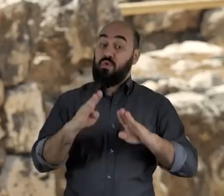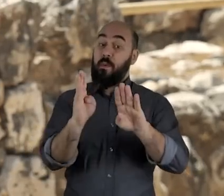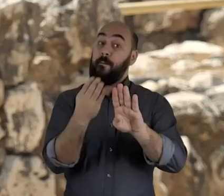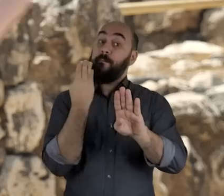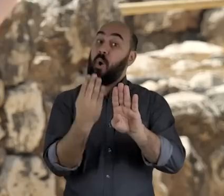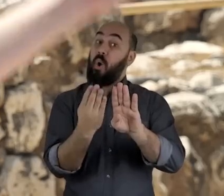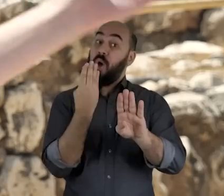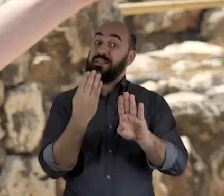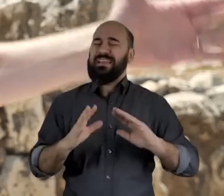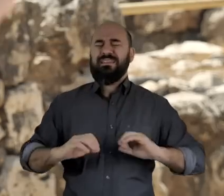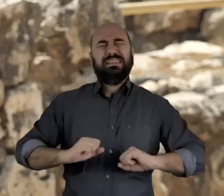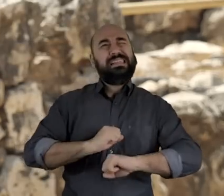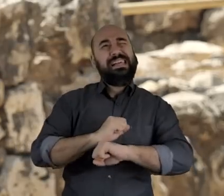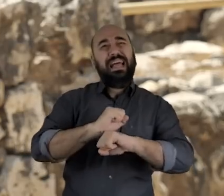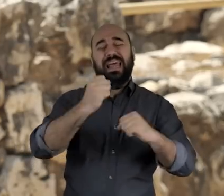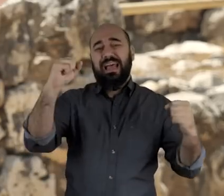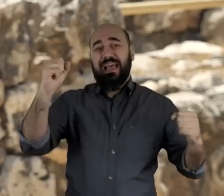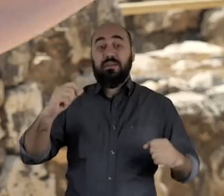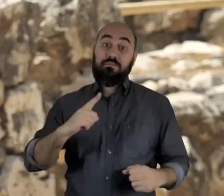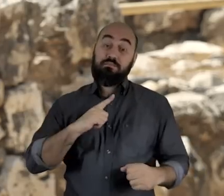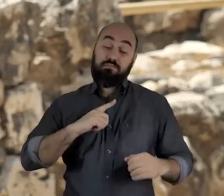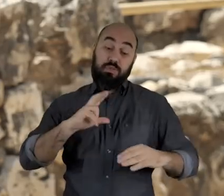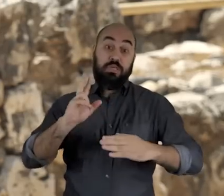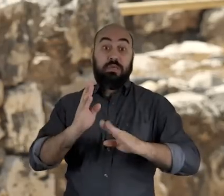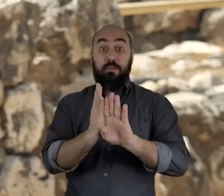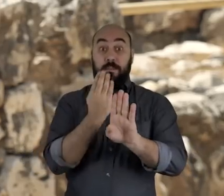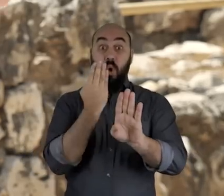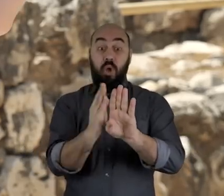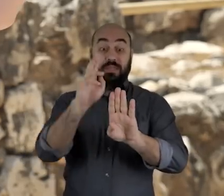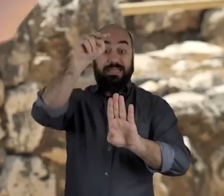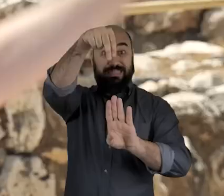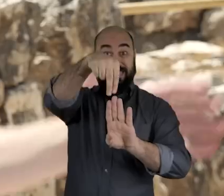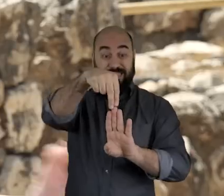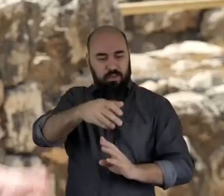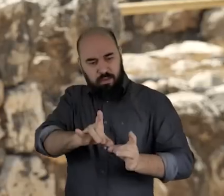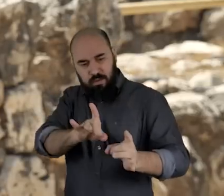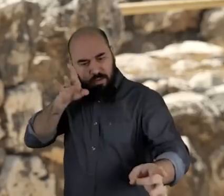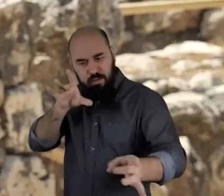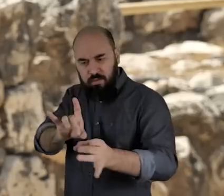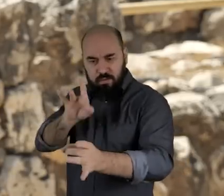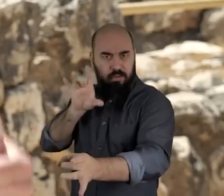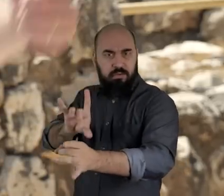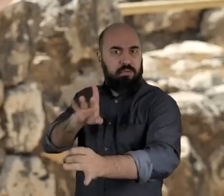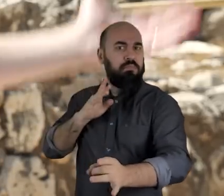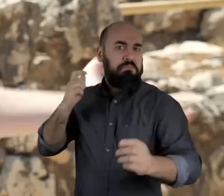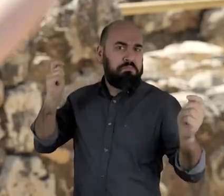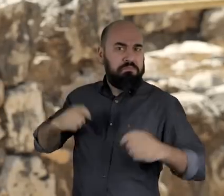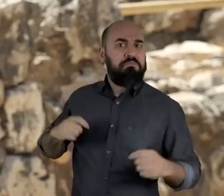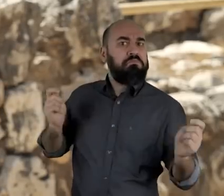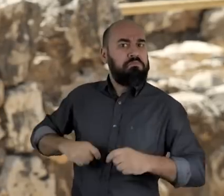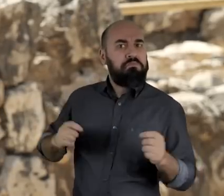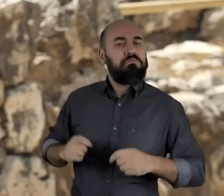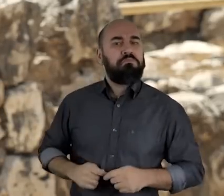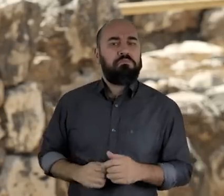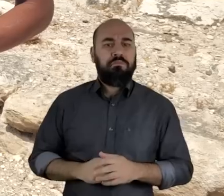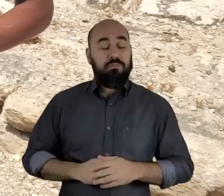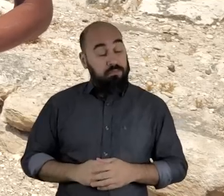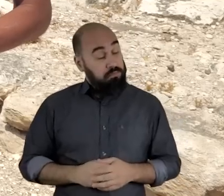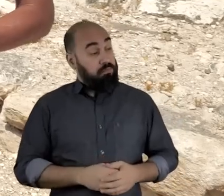porta. Você poderia concentrar vários soldados em cima do portão, caso precisasse atirar no